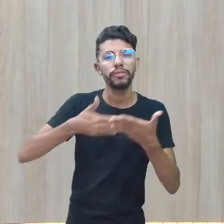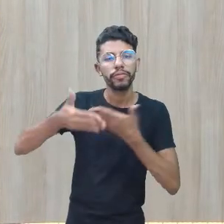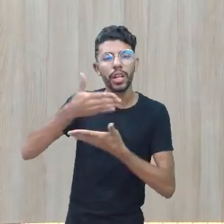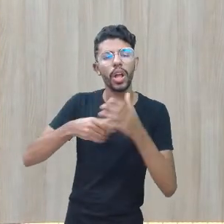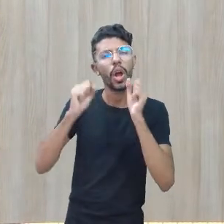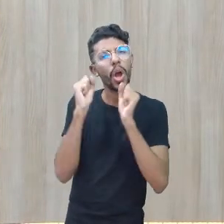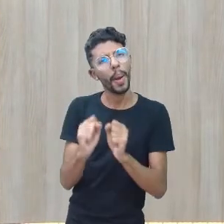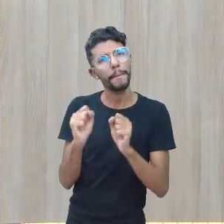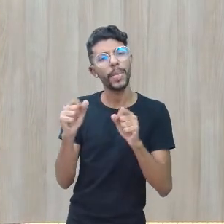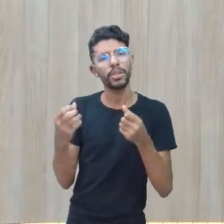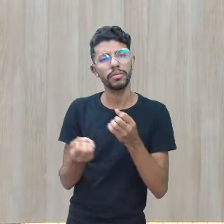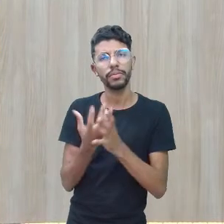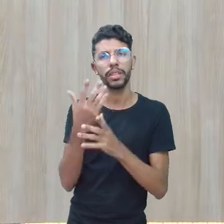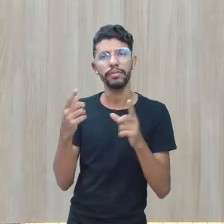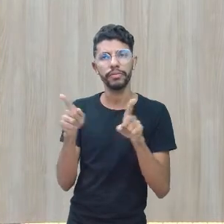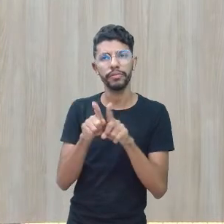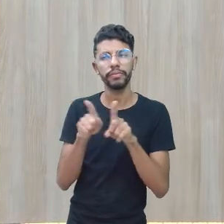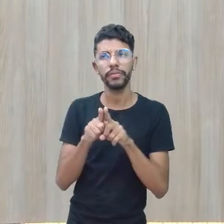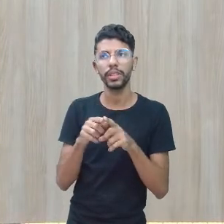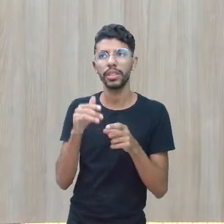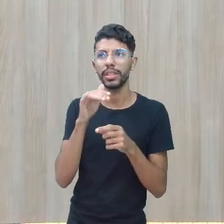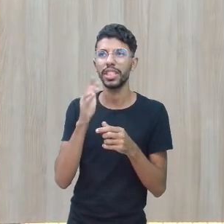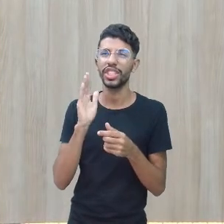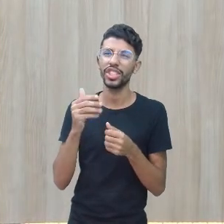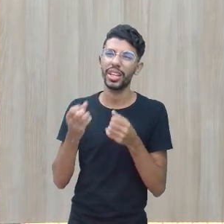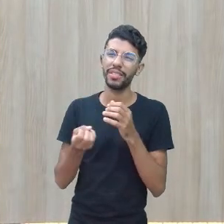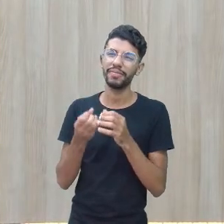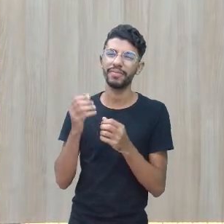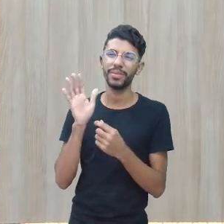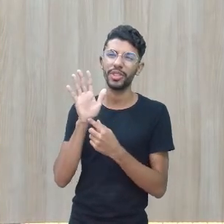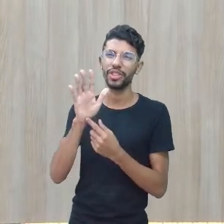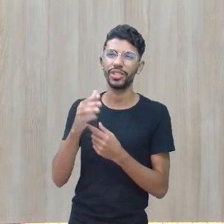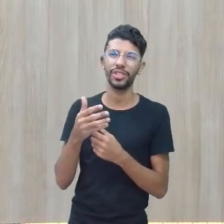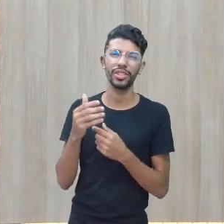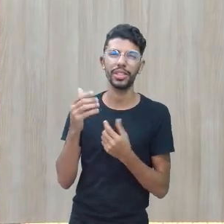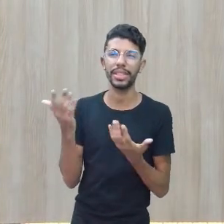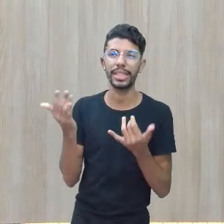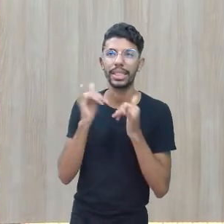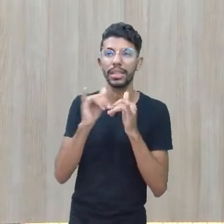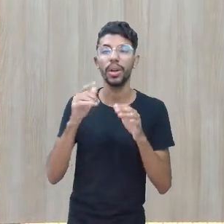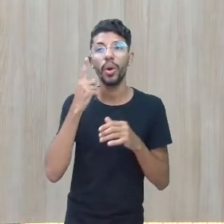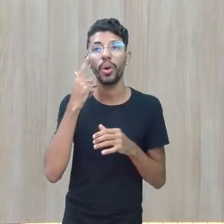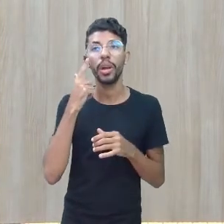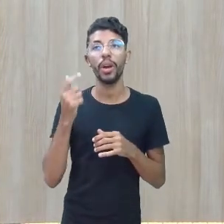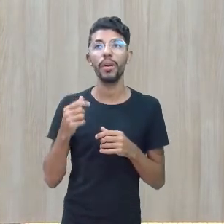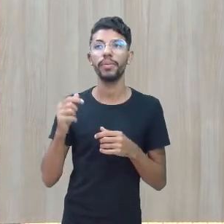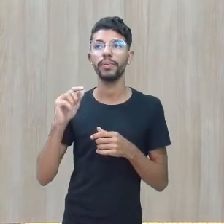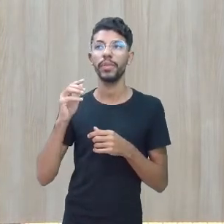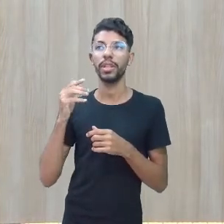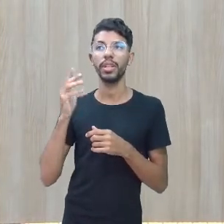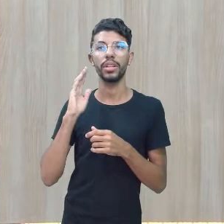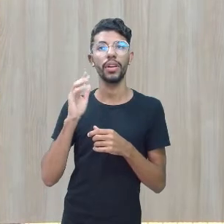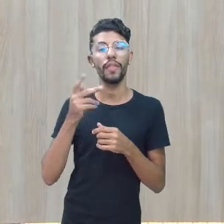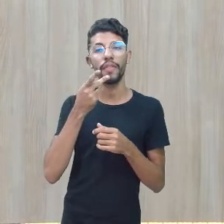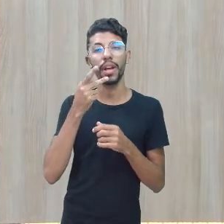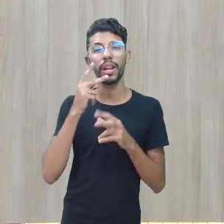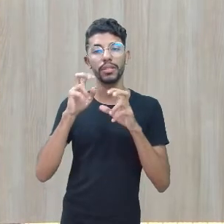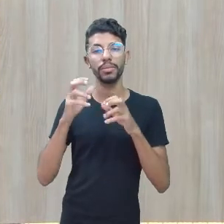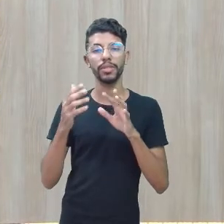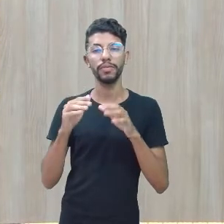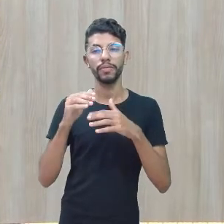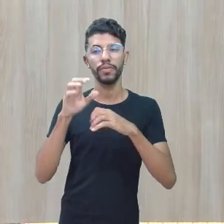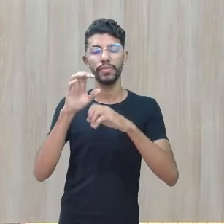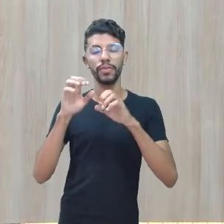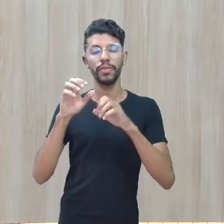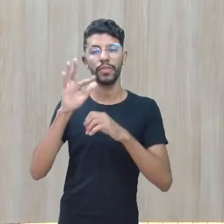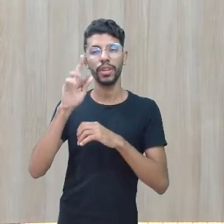que eu posso estabelecer. Acabei já dando um spoiler, né, gente? Eu falei nas frações que a gente pode fazer um quarto, que a gente